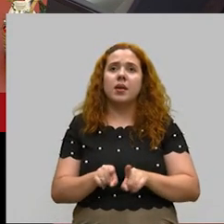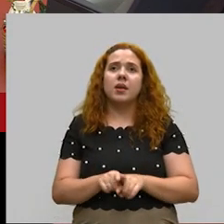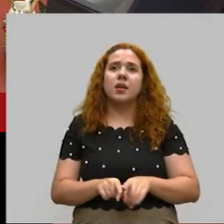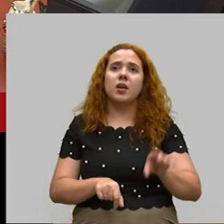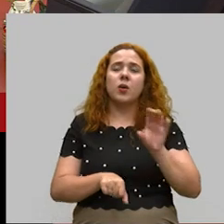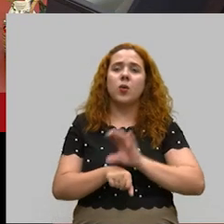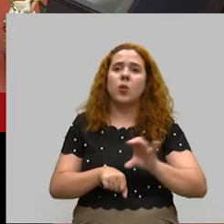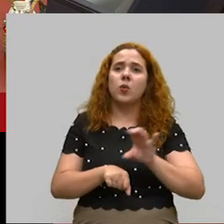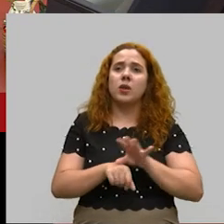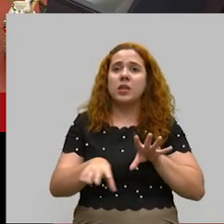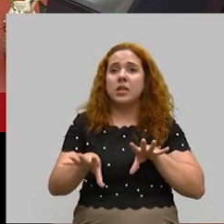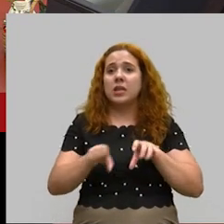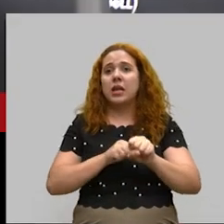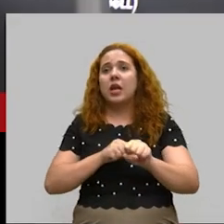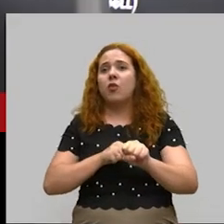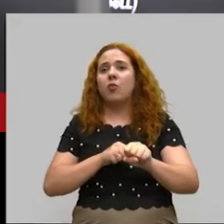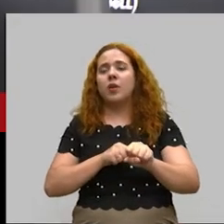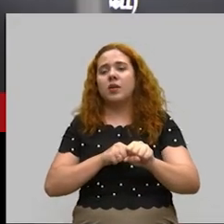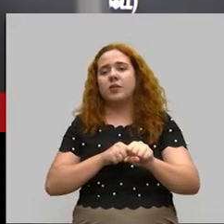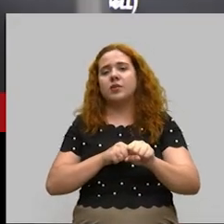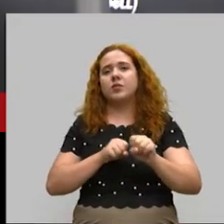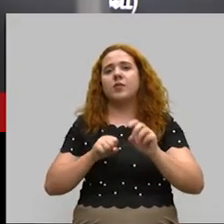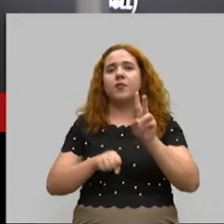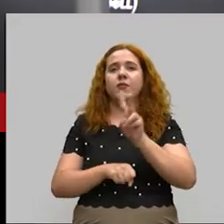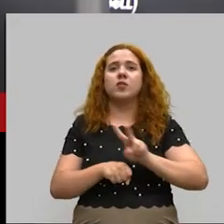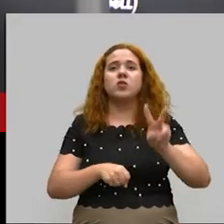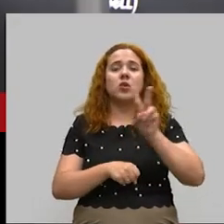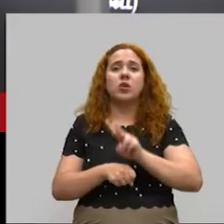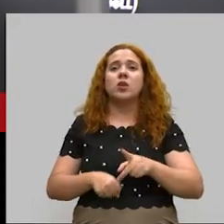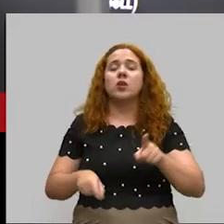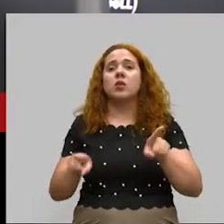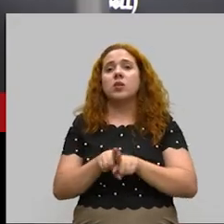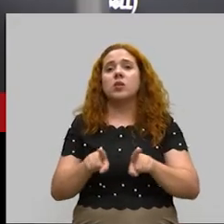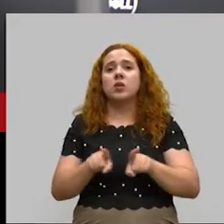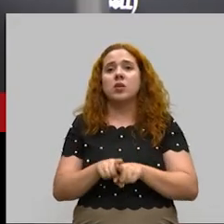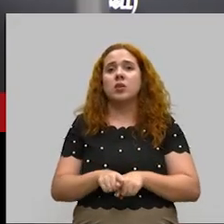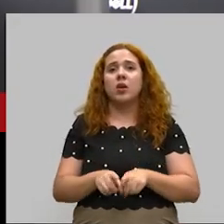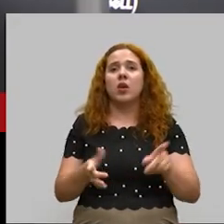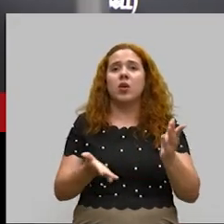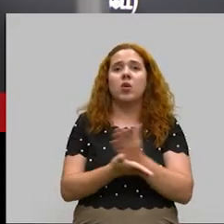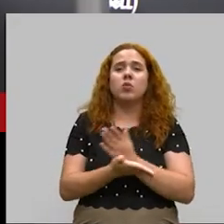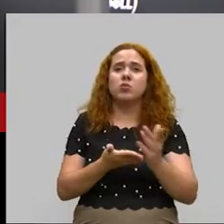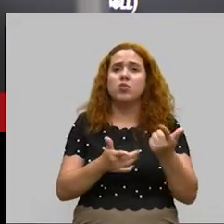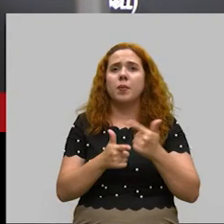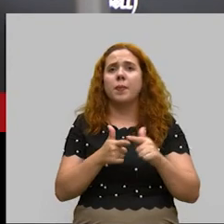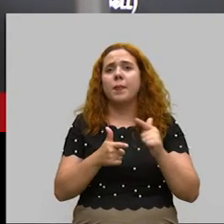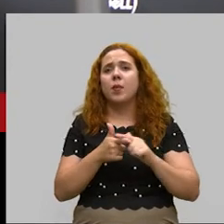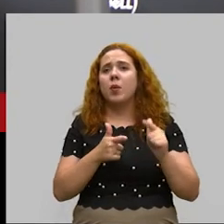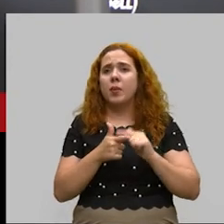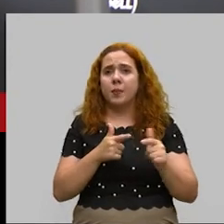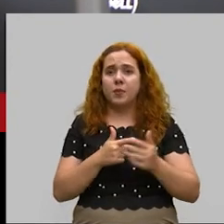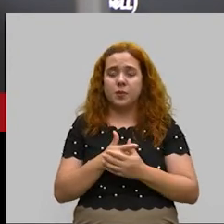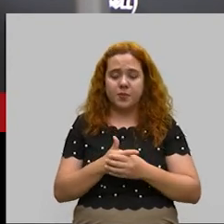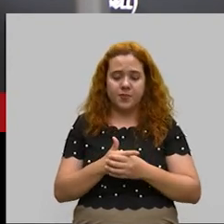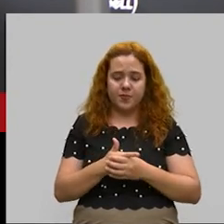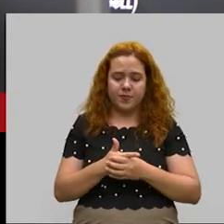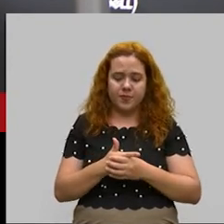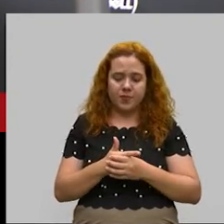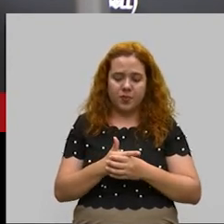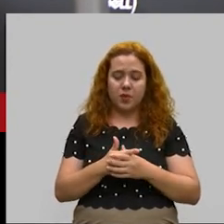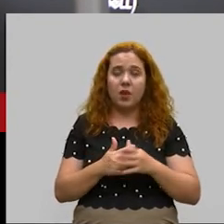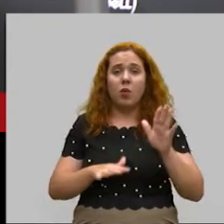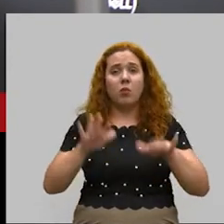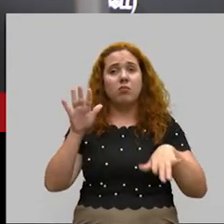licenciatura em educação do Campo né em Viçosa e eu também trago aqui algumas questões né a gente e enfrenta algumas